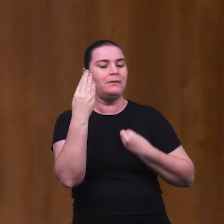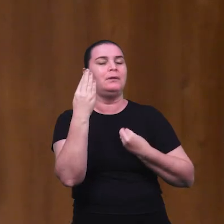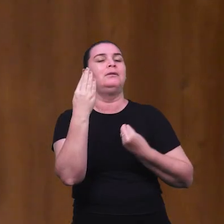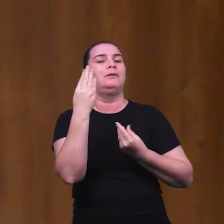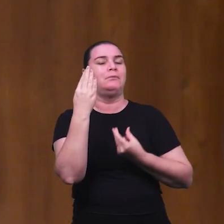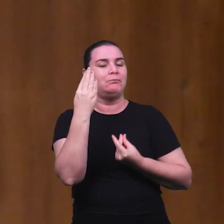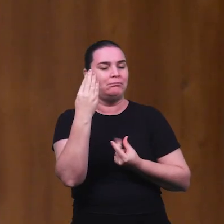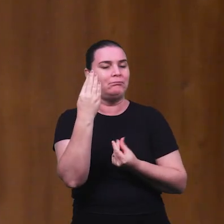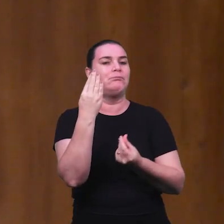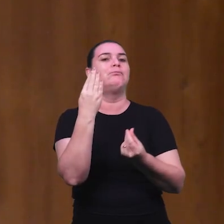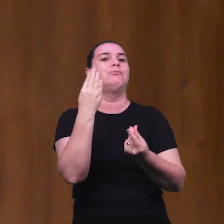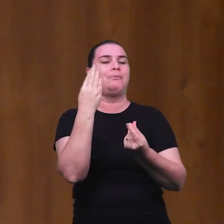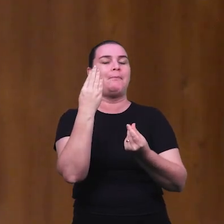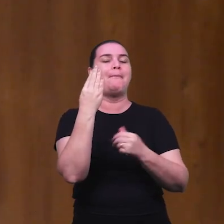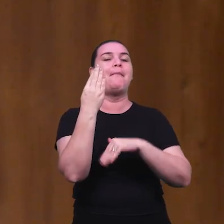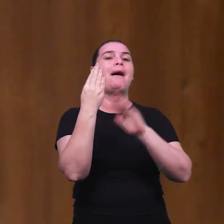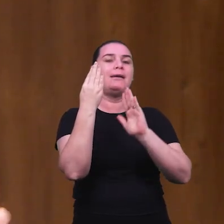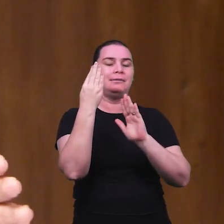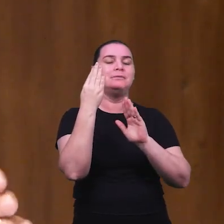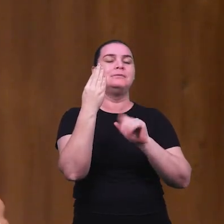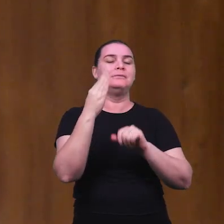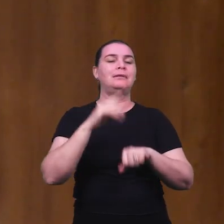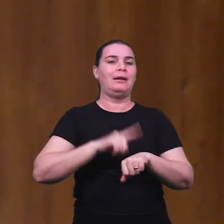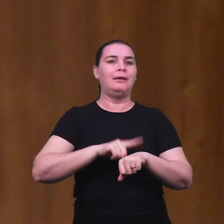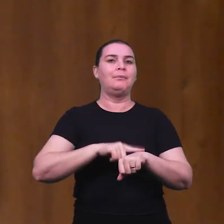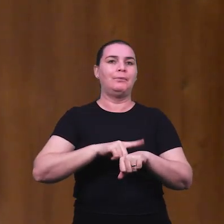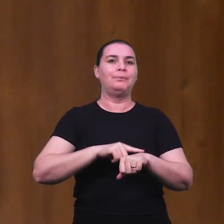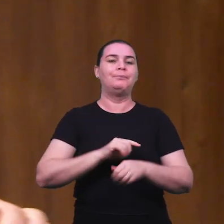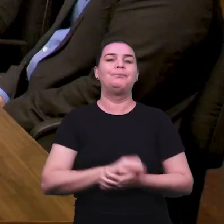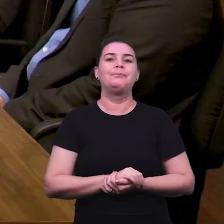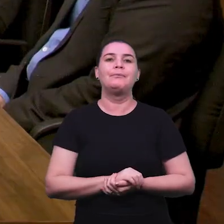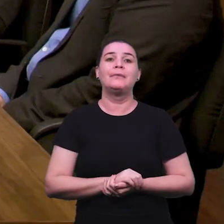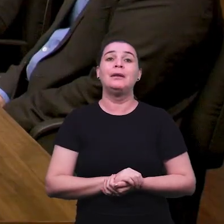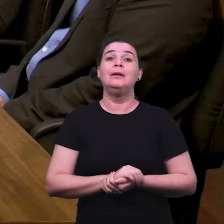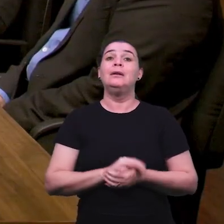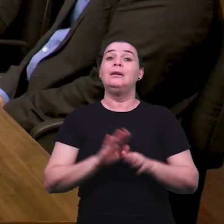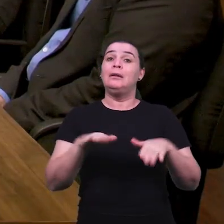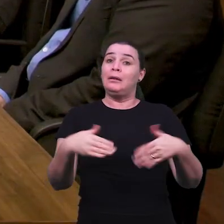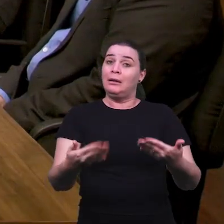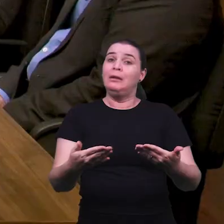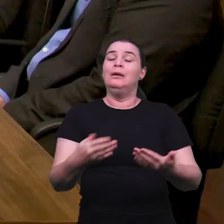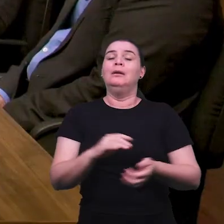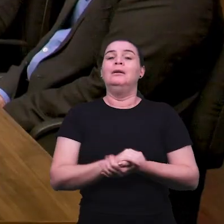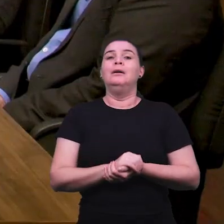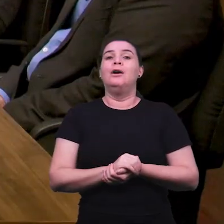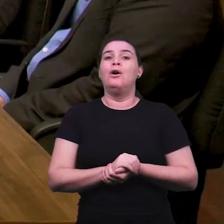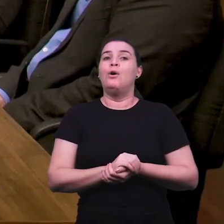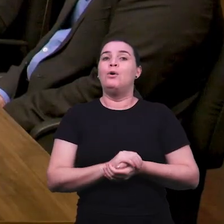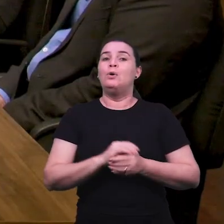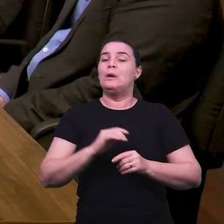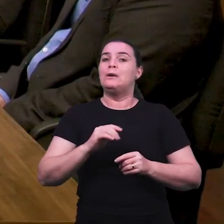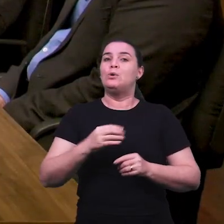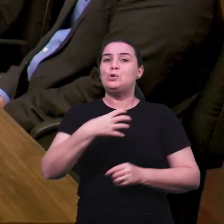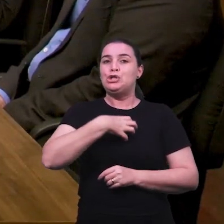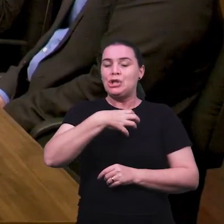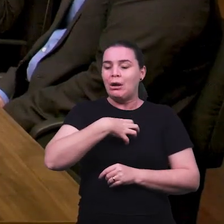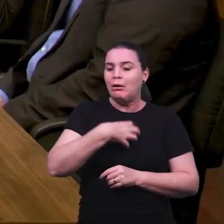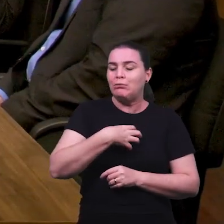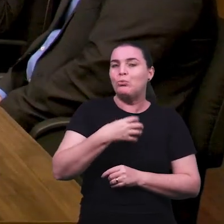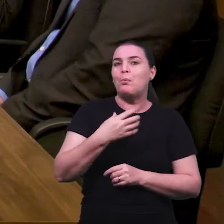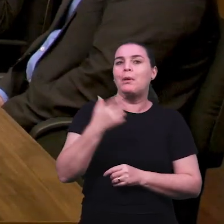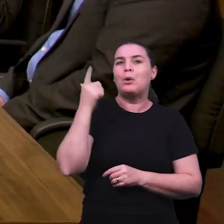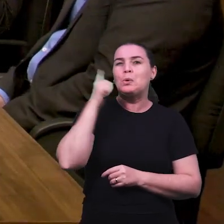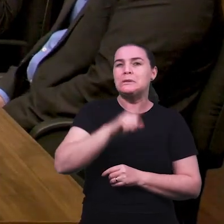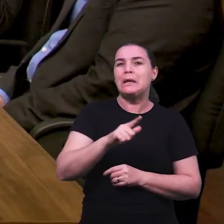vida útil da madeira. Então, são inúmeros recursos que se tem para diminuir